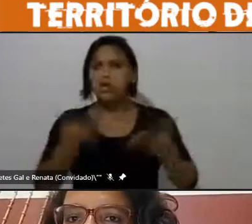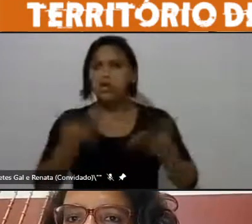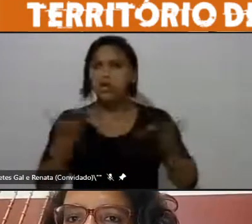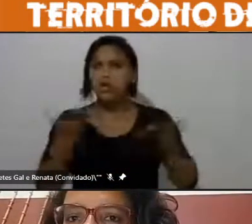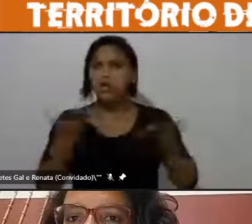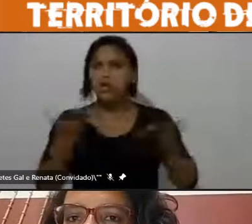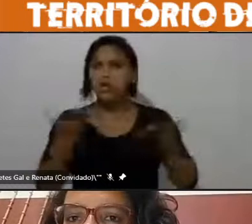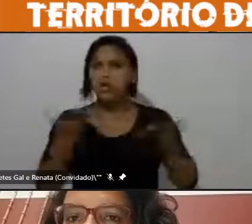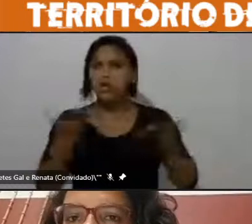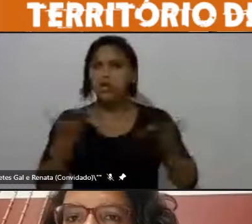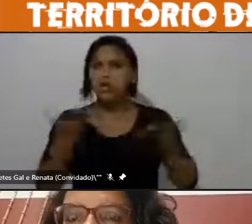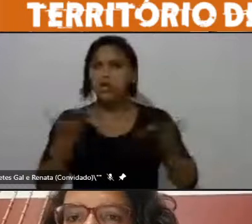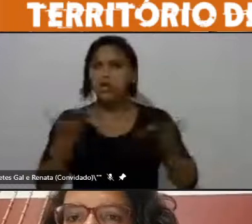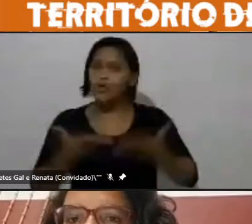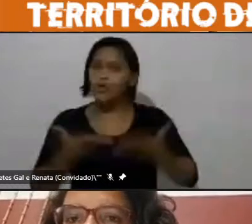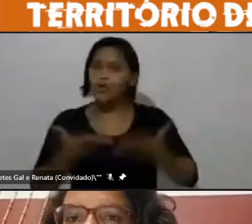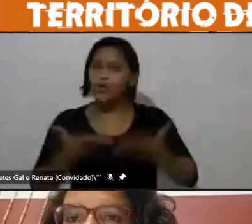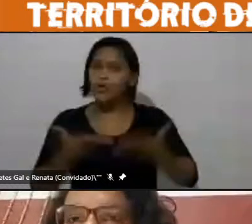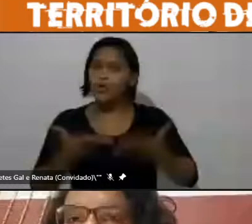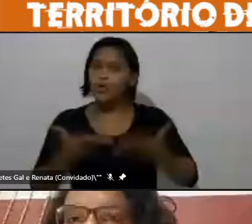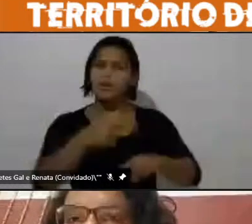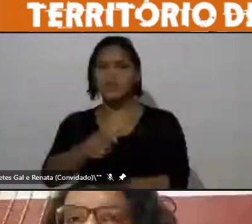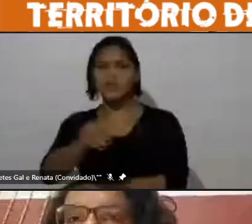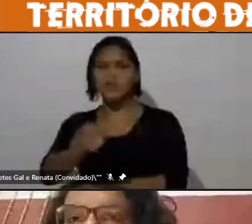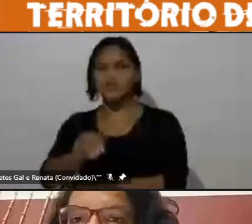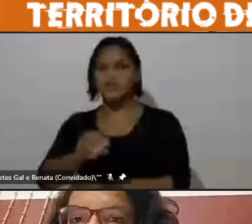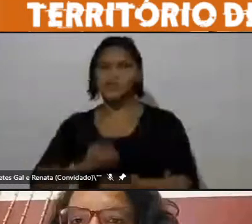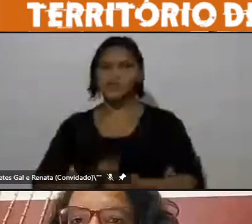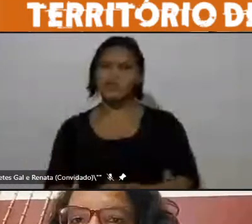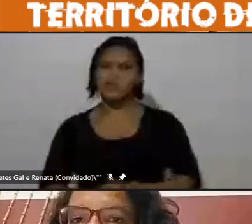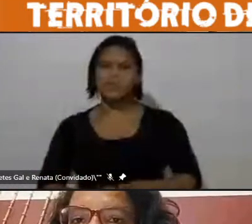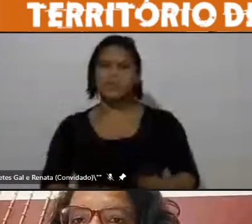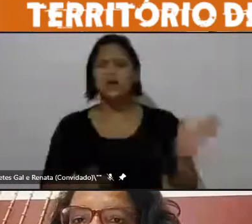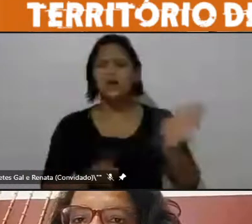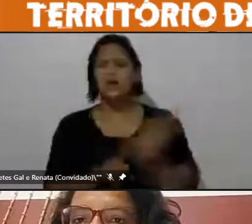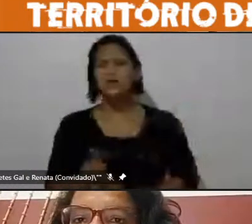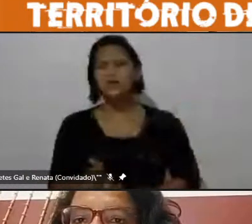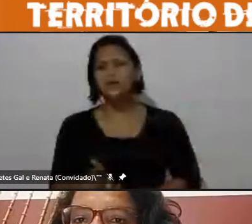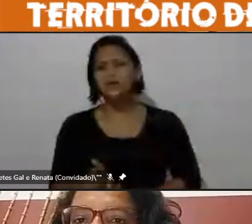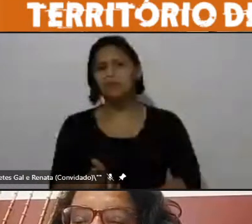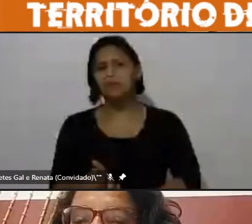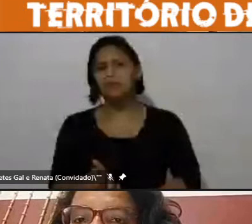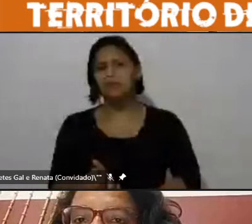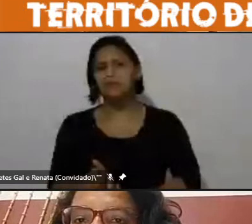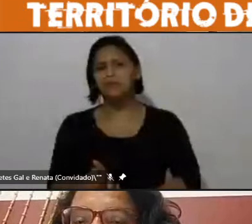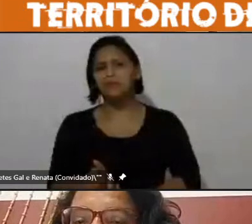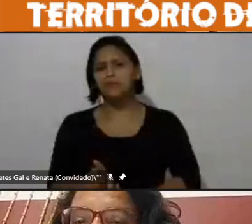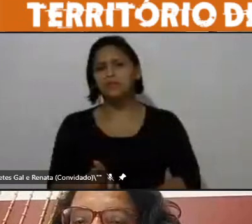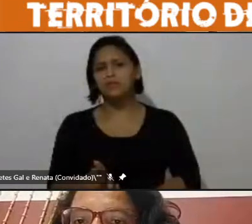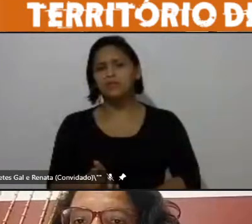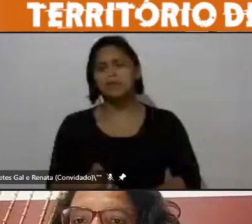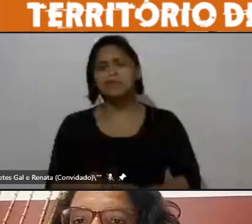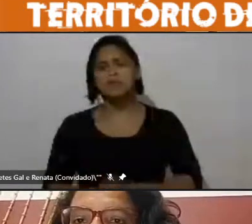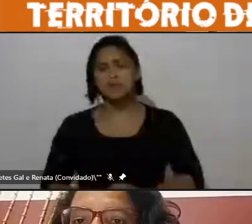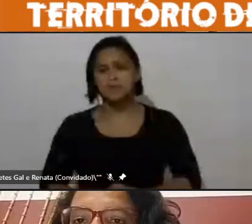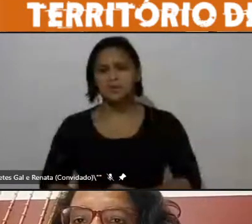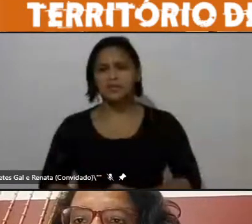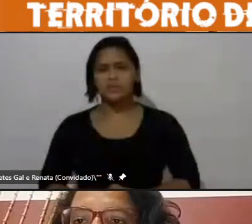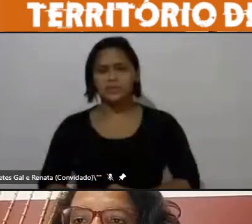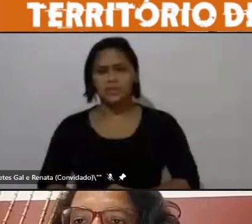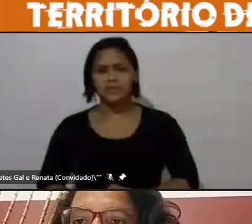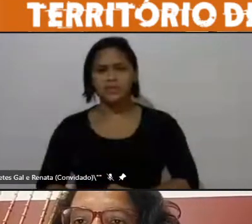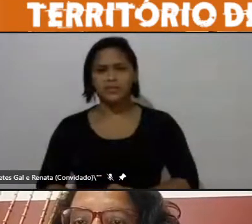é ocupada pelo movimento neopentecostal, né? Uhum. A pergunta que eu deixo é se essa